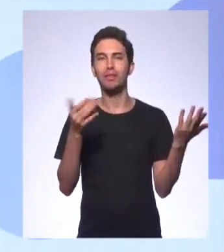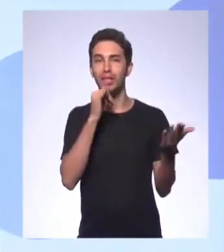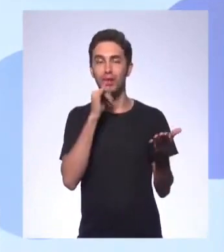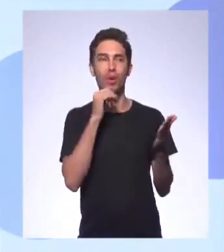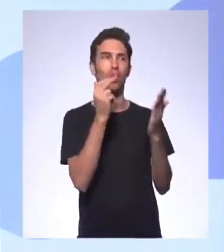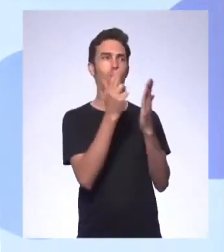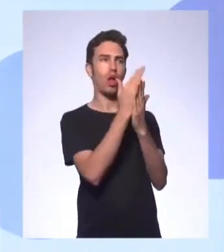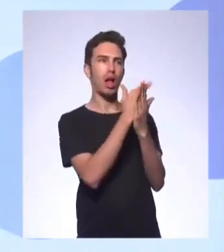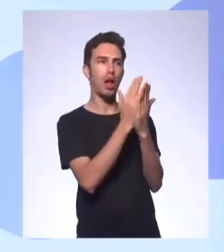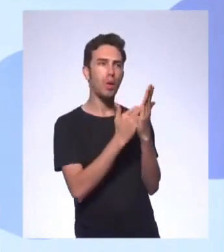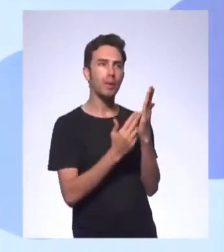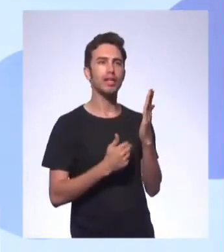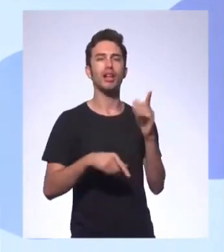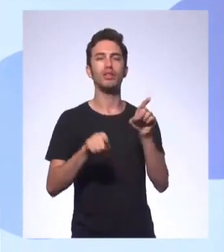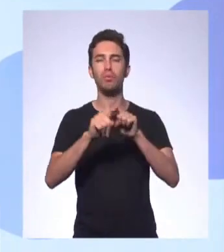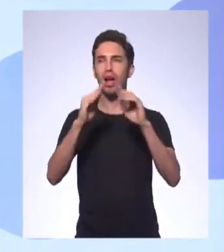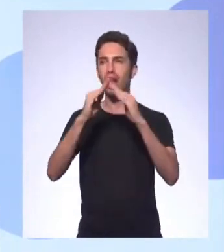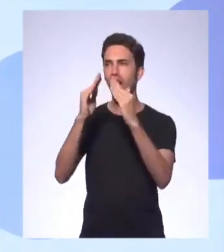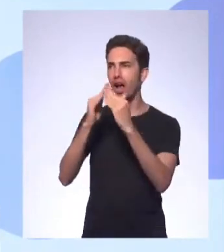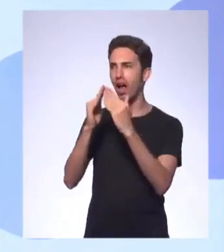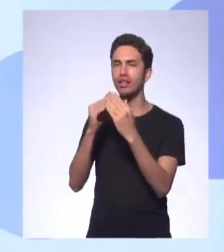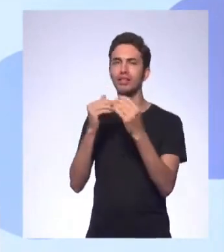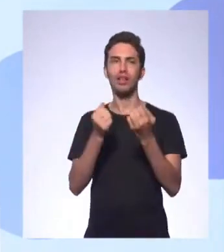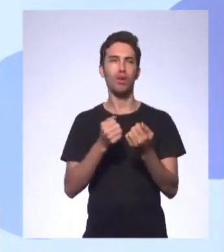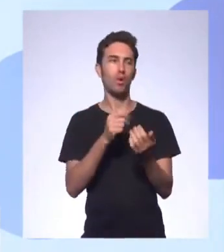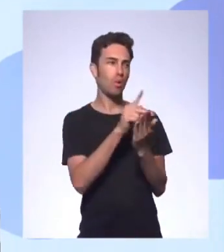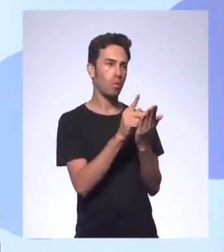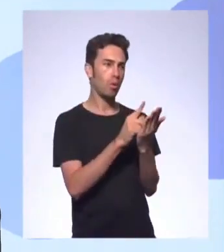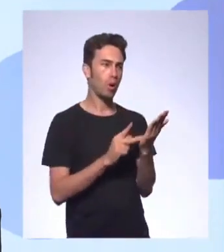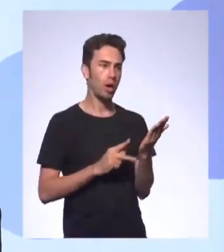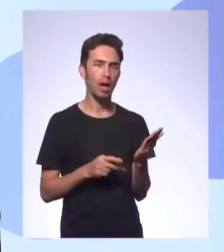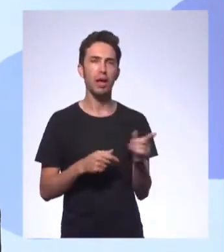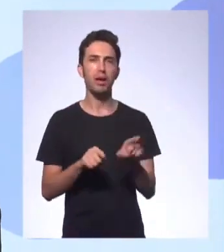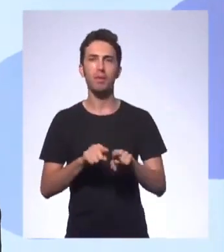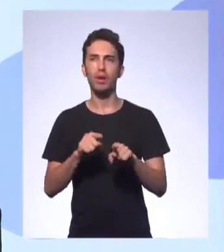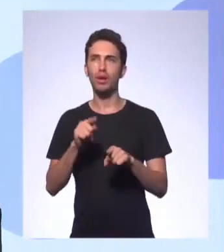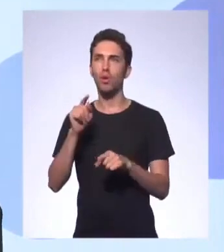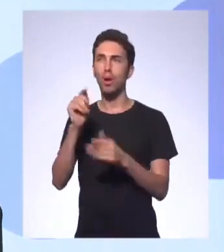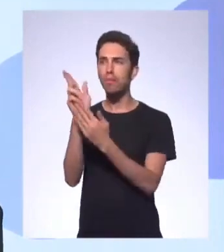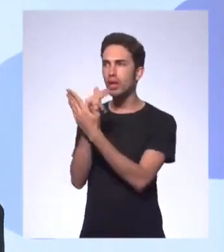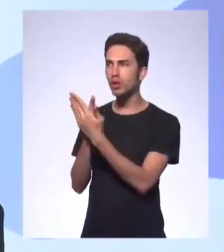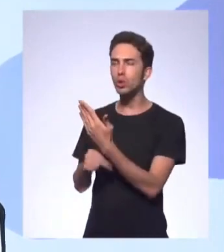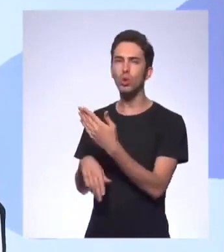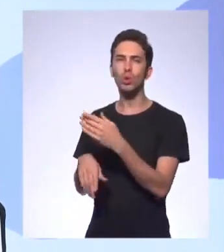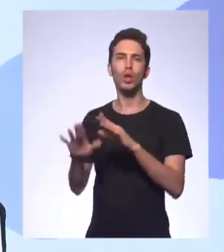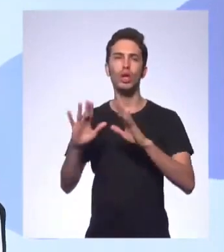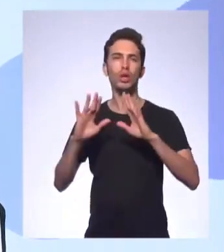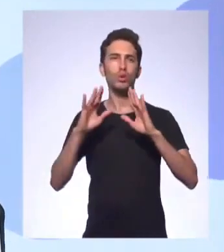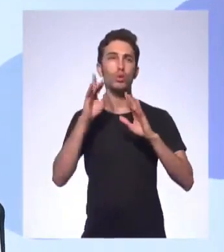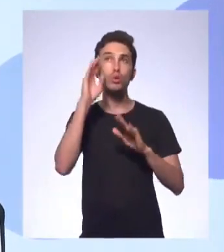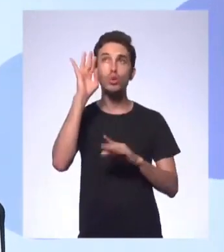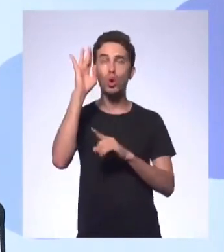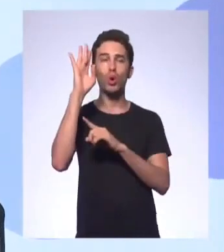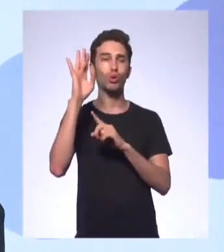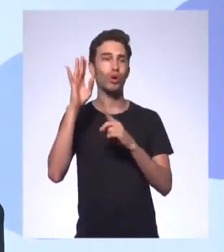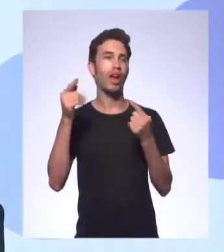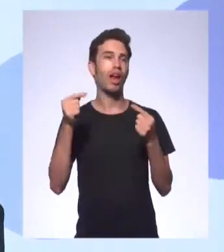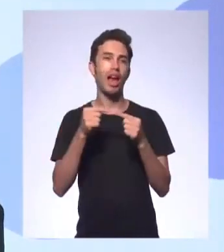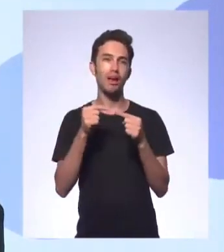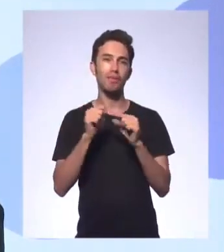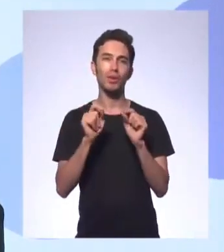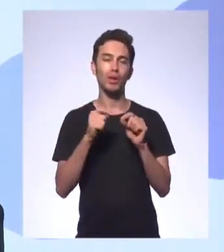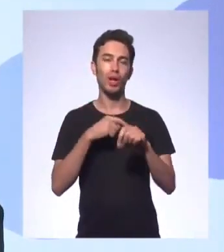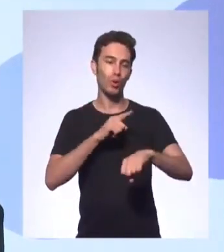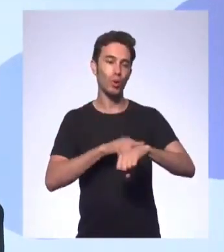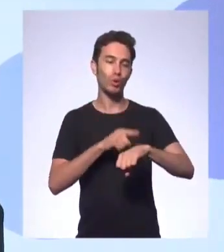arte, uma casa, um poema, uma pintura, um sonho. Eu sempre falo que o tempo é o obstáculo,